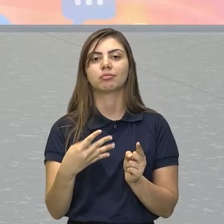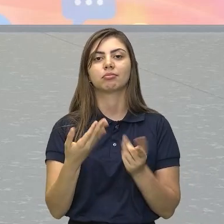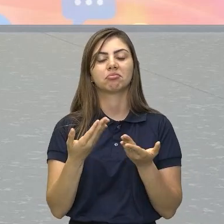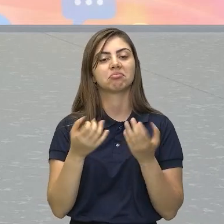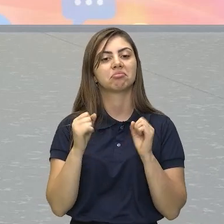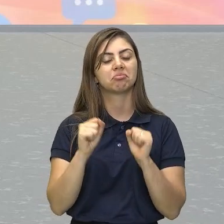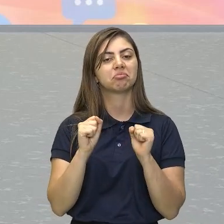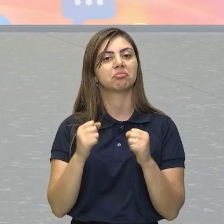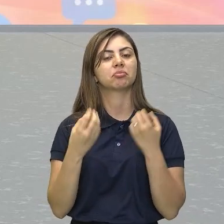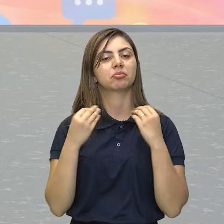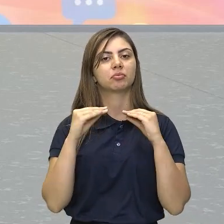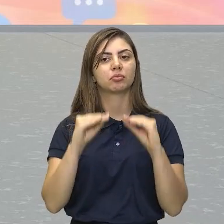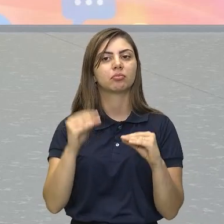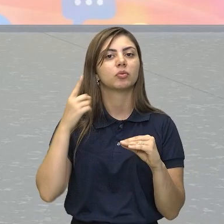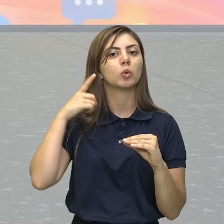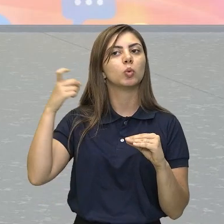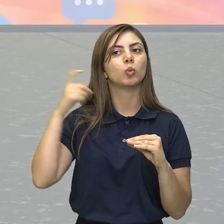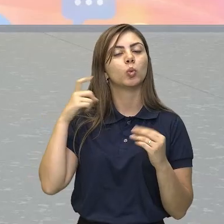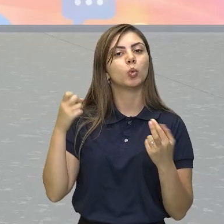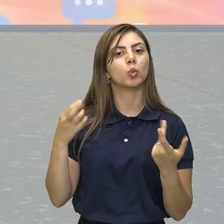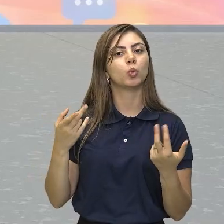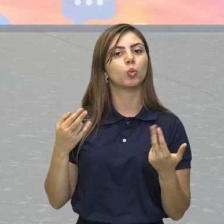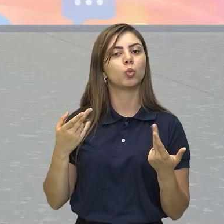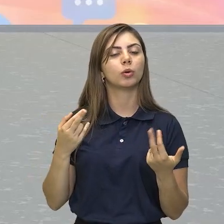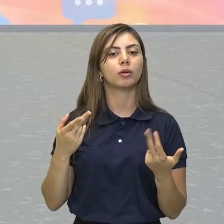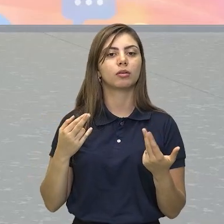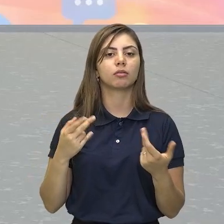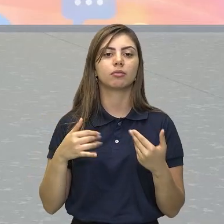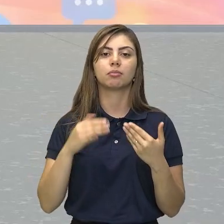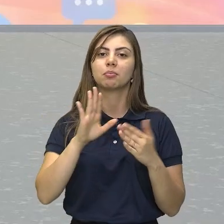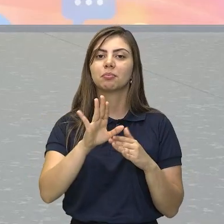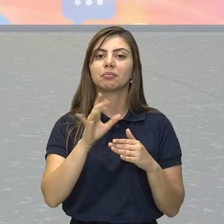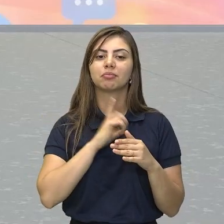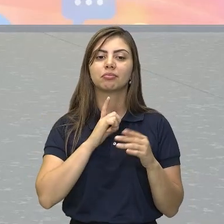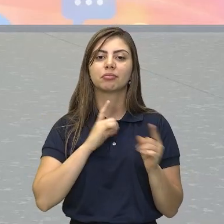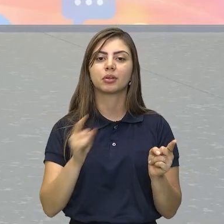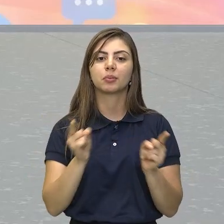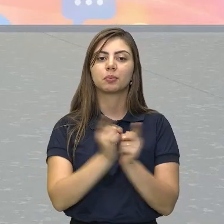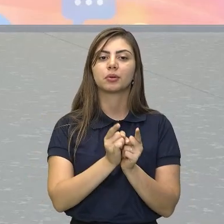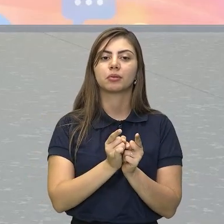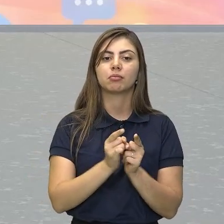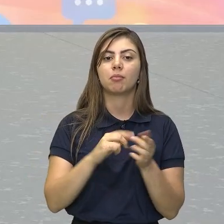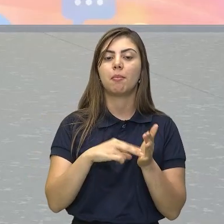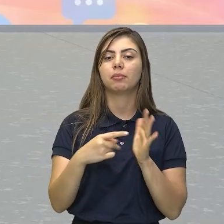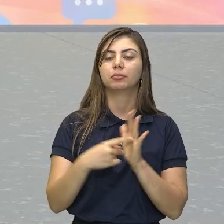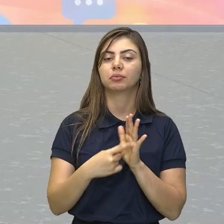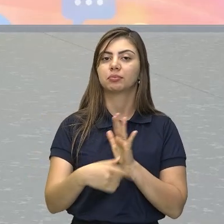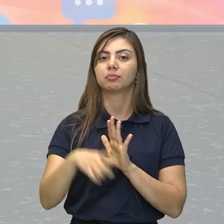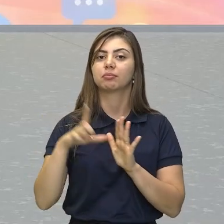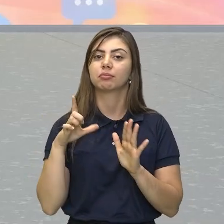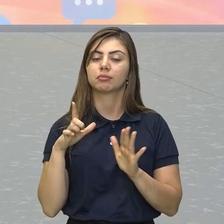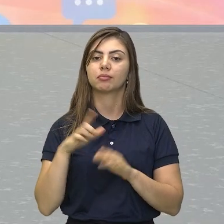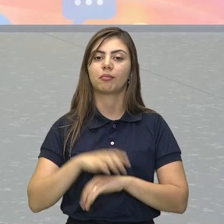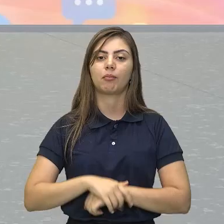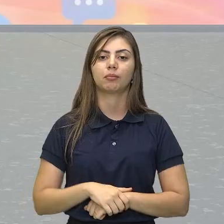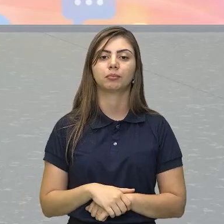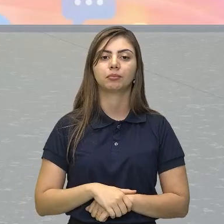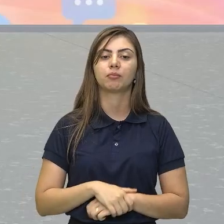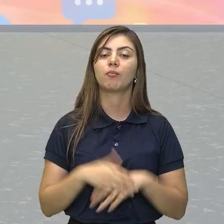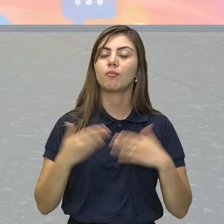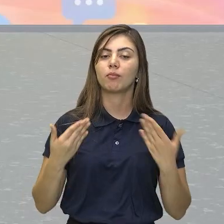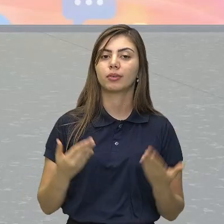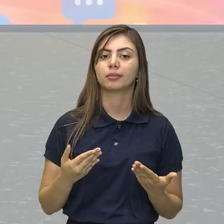colocar essa combinação. Before, que significa antes. Ok? Até aí. Então, até aqui nós vimos o quê?